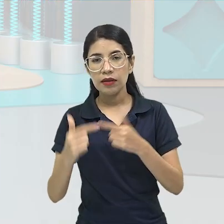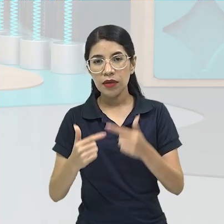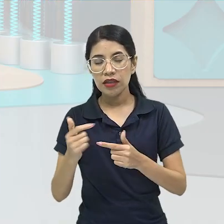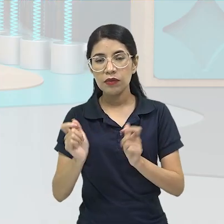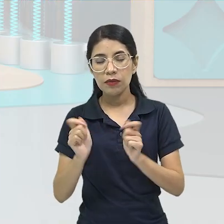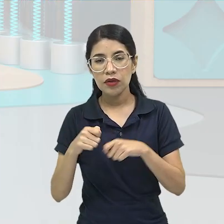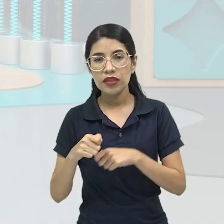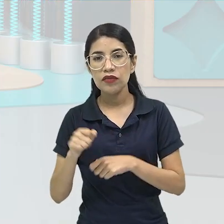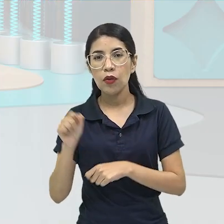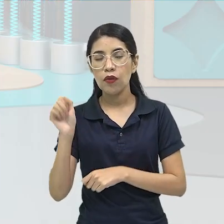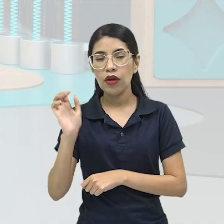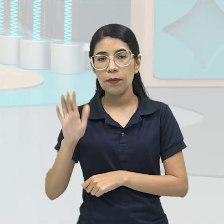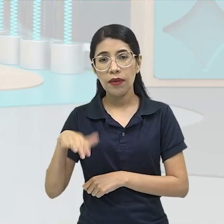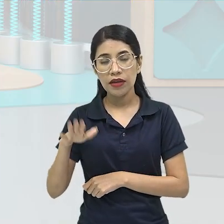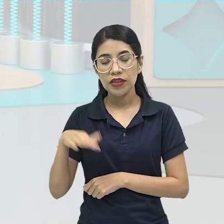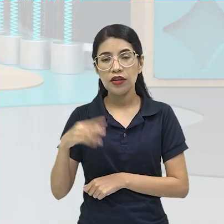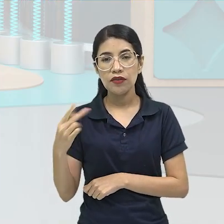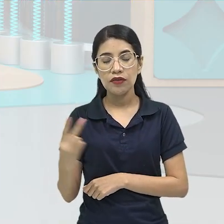mais pessoas consigam